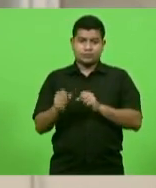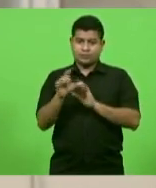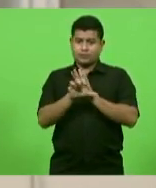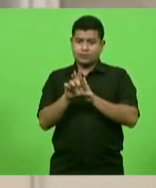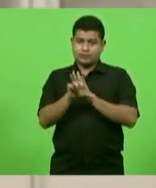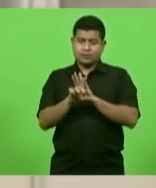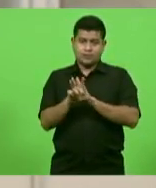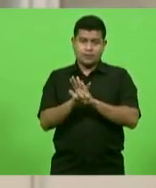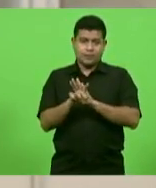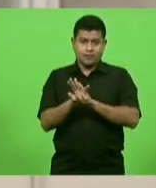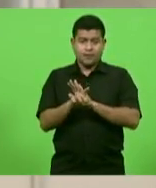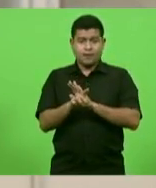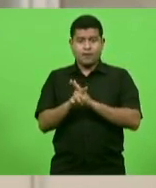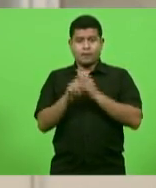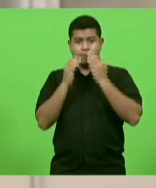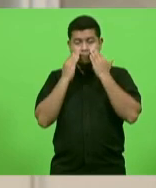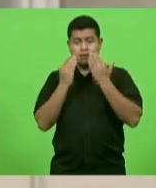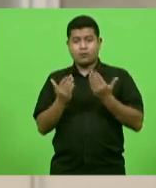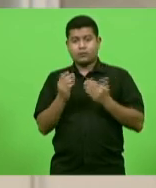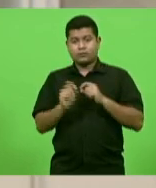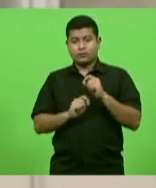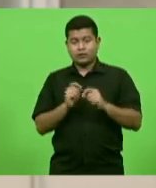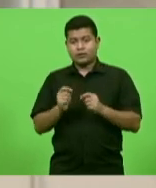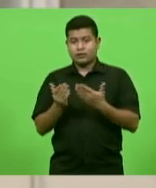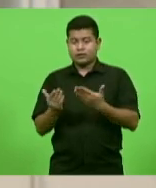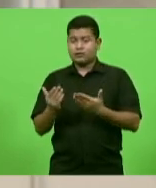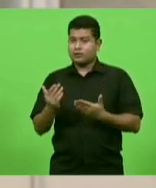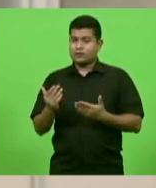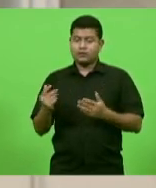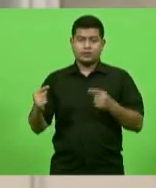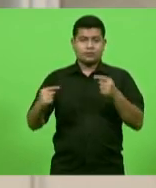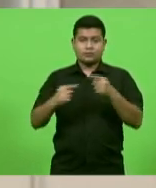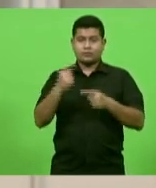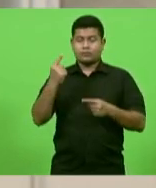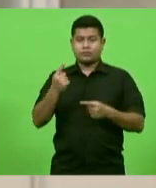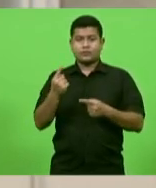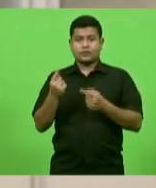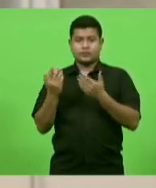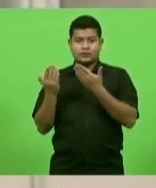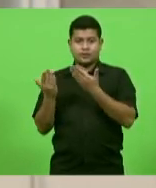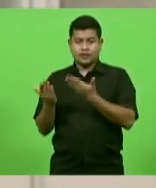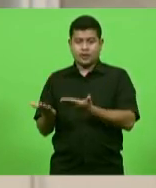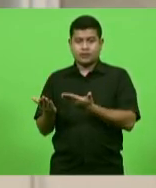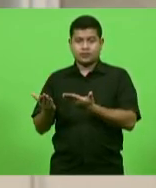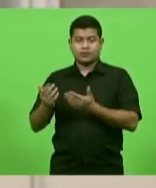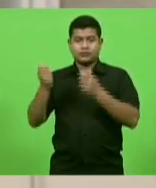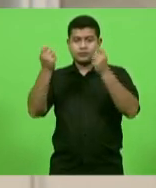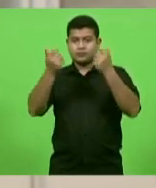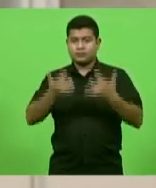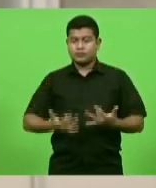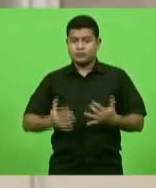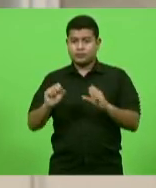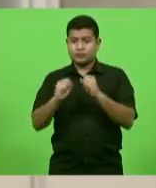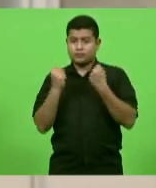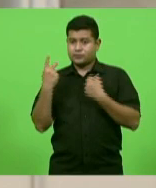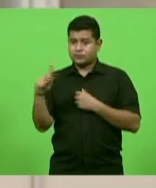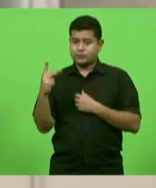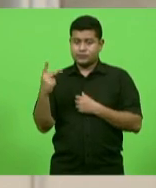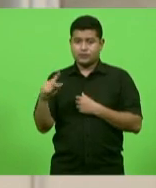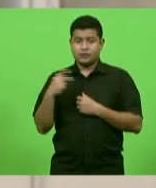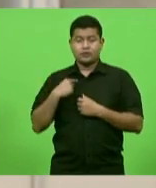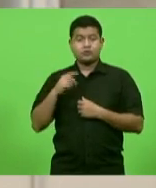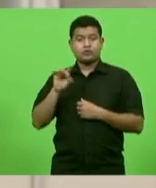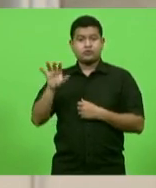evidenciam não ser verossímel a versão apresentada pelo denunciado em sua defesa no sentido de que somente